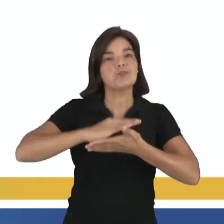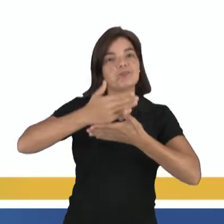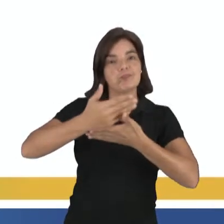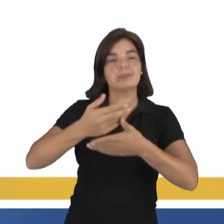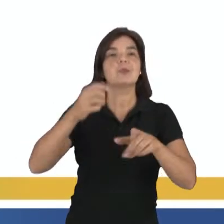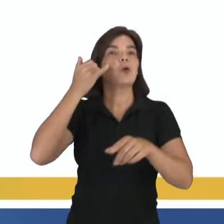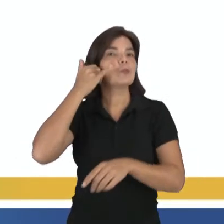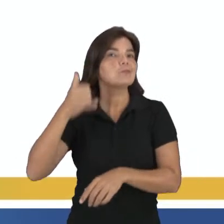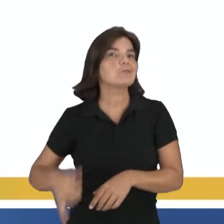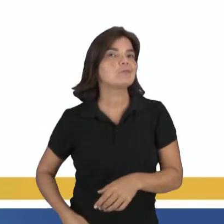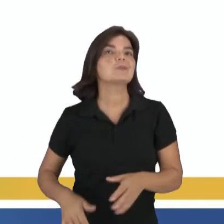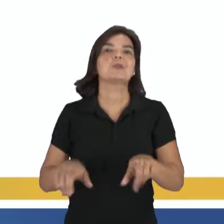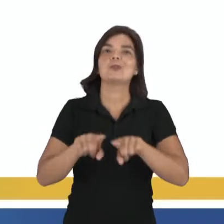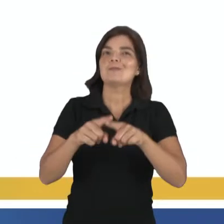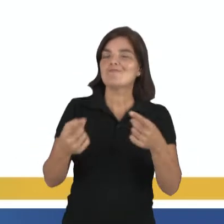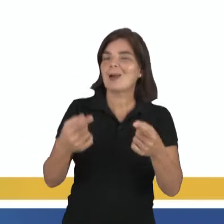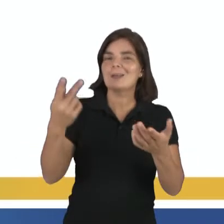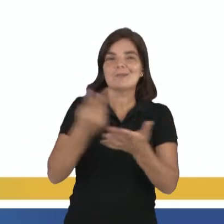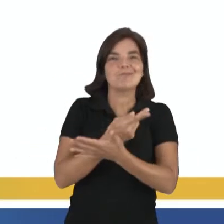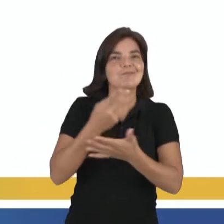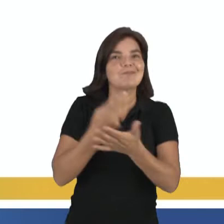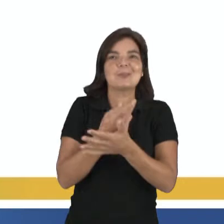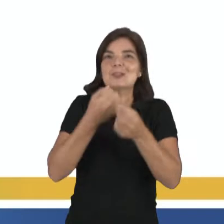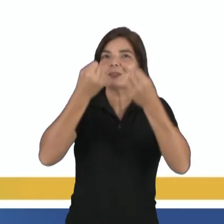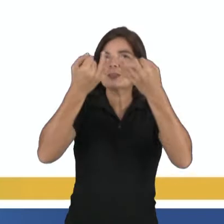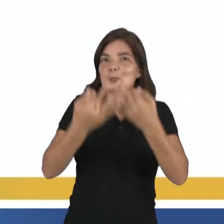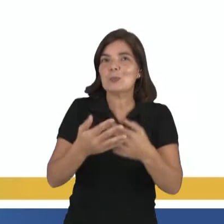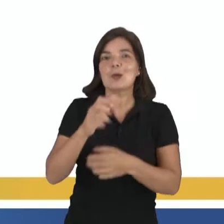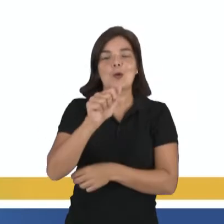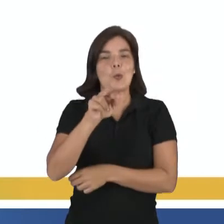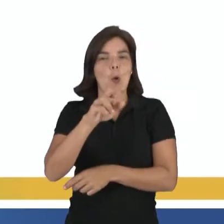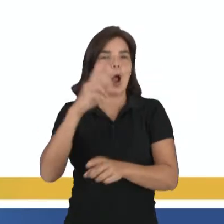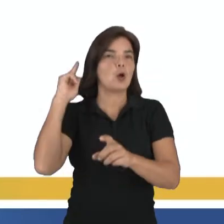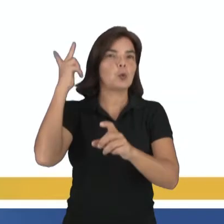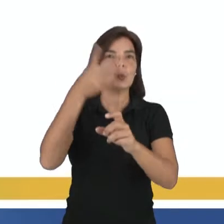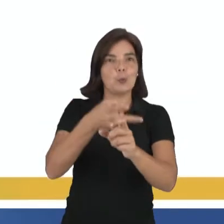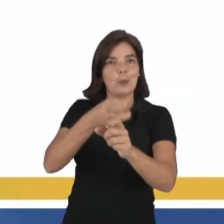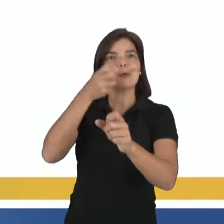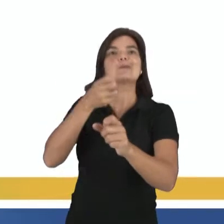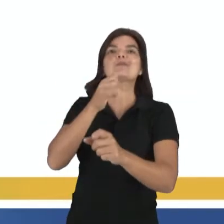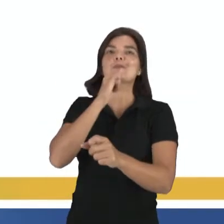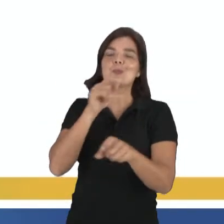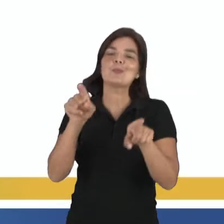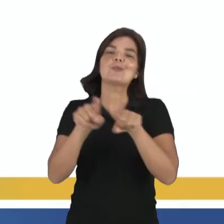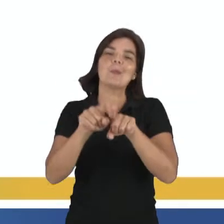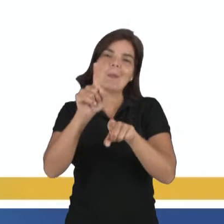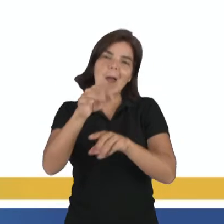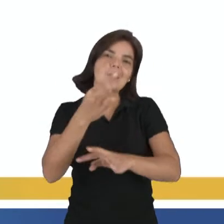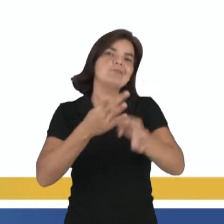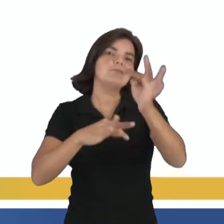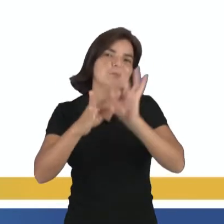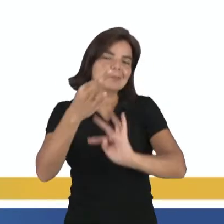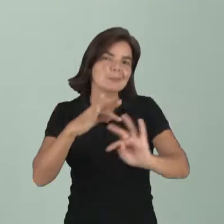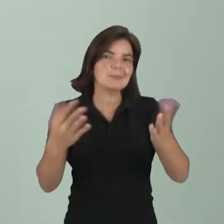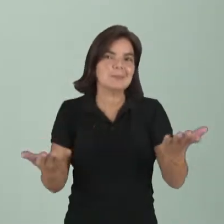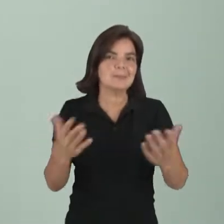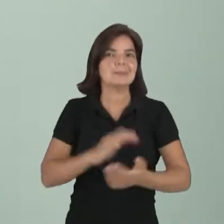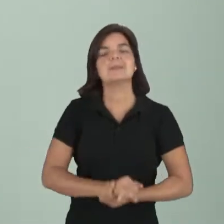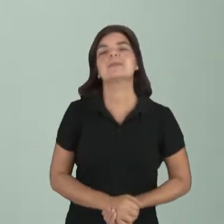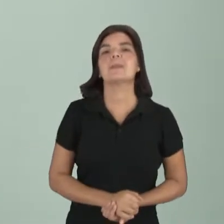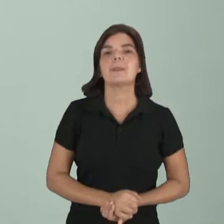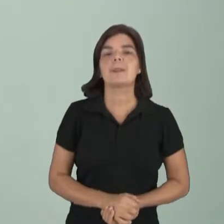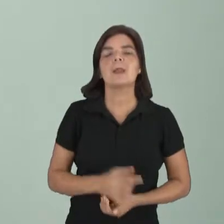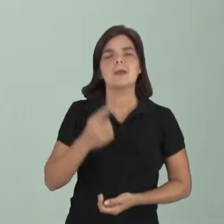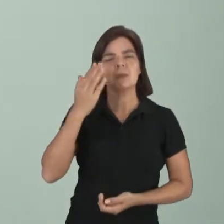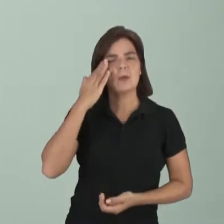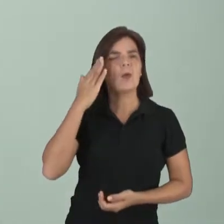smartphone. No entanto, não é nada errado dizer que um arco e uma flecha, por exemplo, também são tecnologia. Então, deu